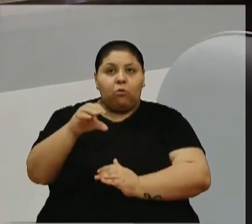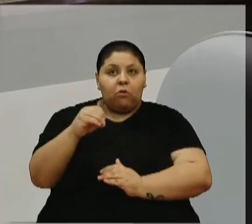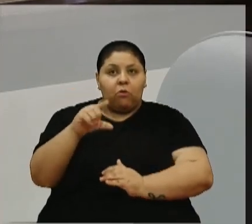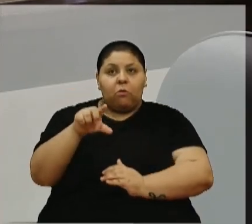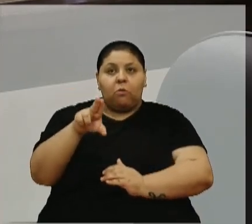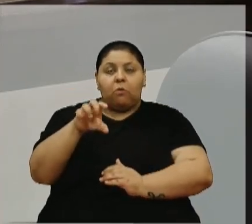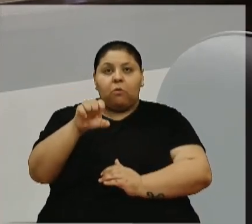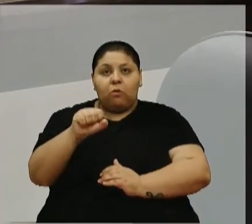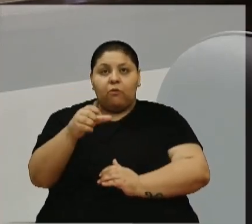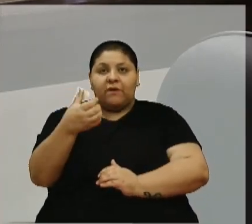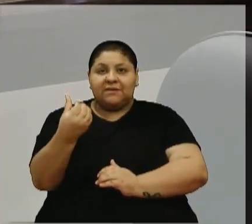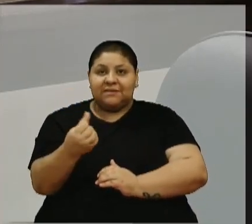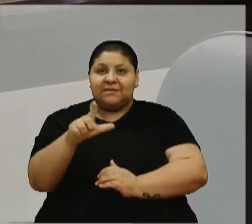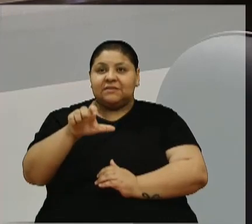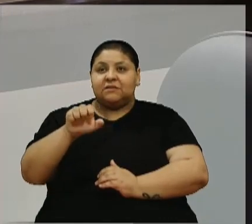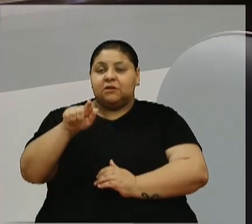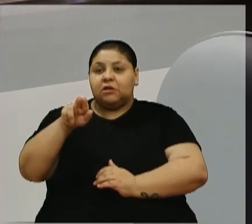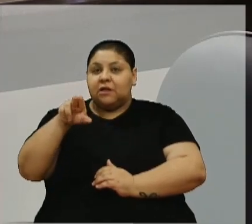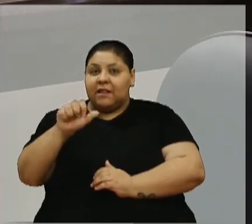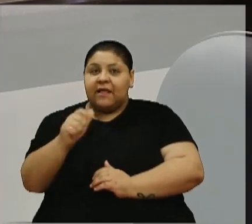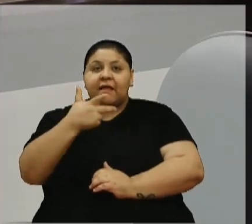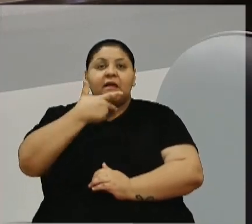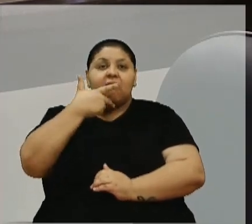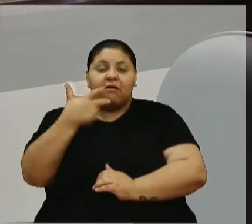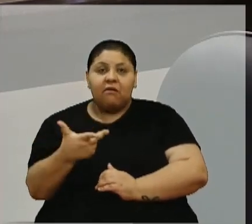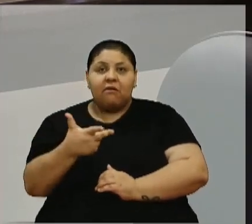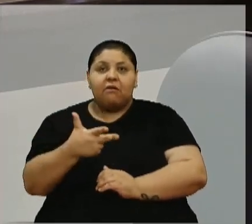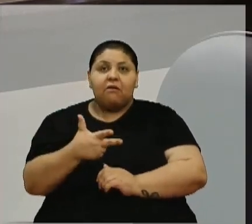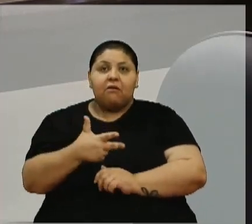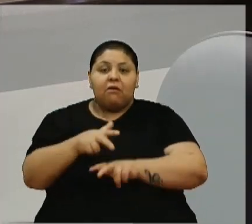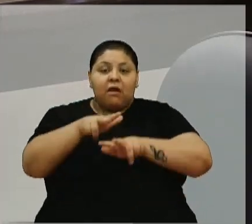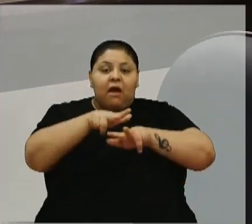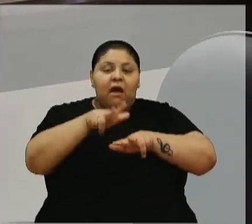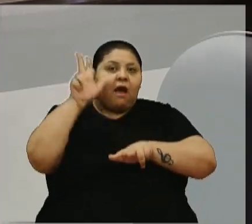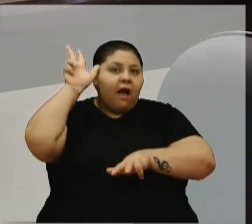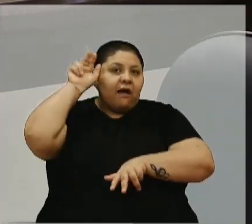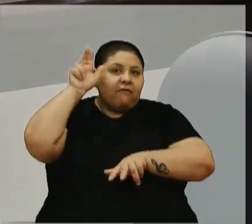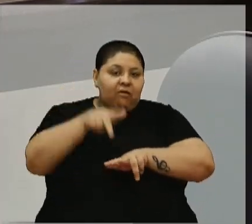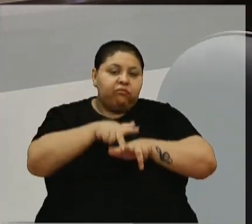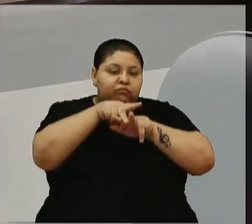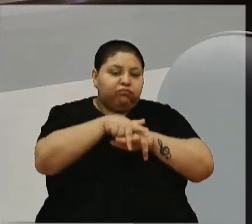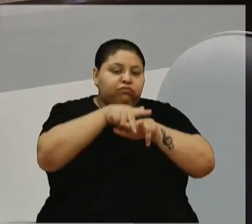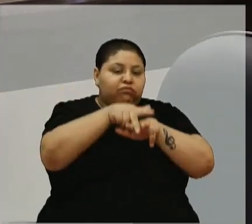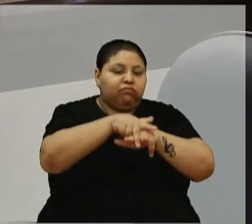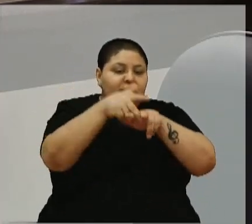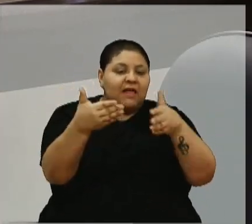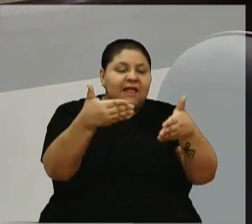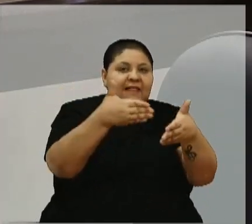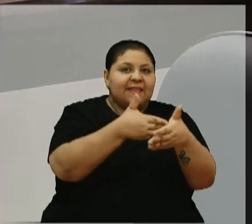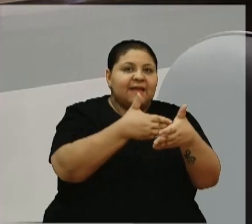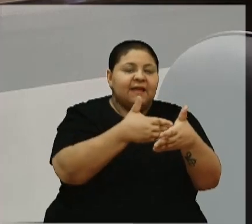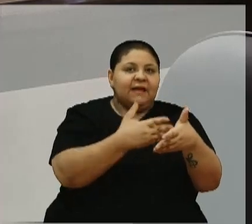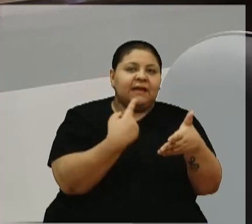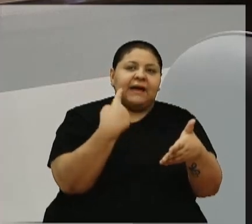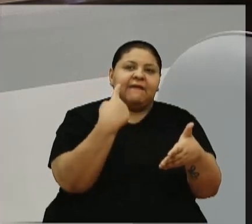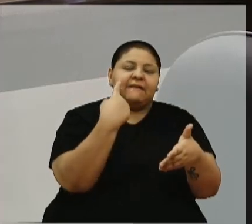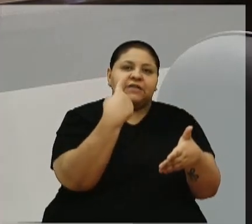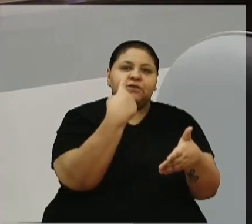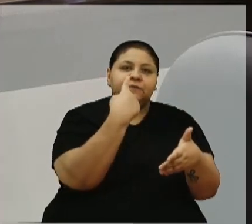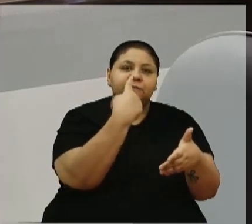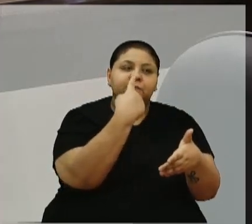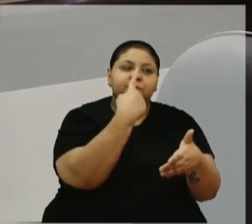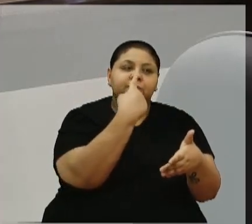e contava que ia a cavalo lecionar lá embaixo em Caravaggio. Vejam bem a diferença dos tempos